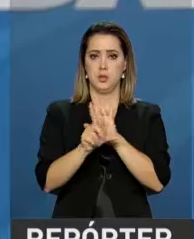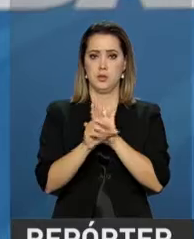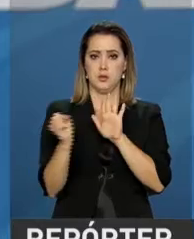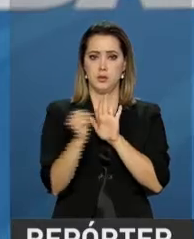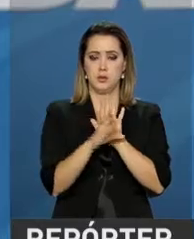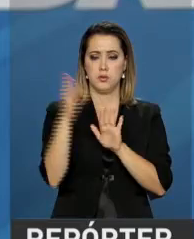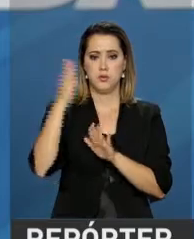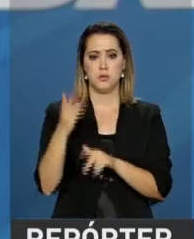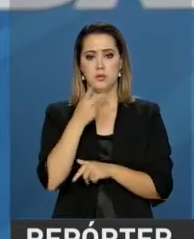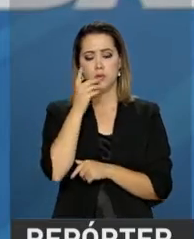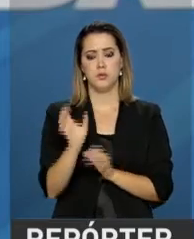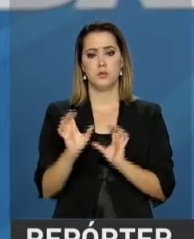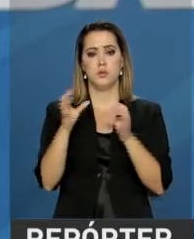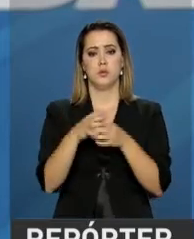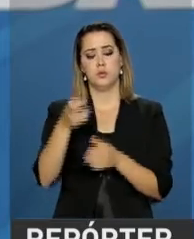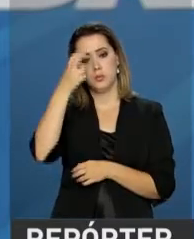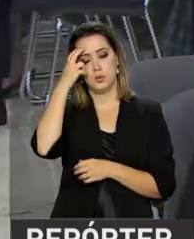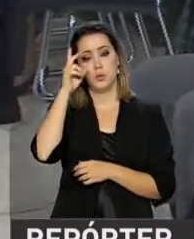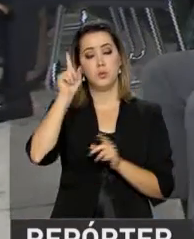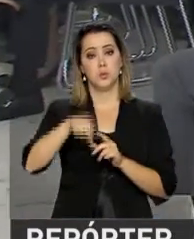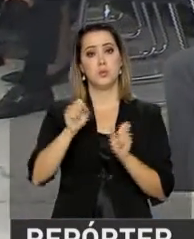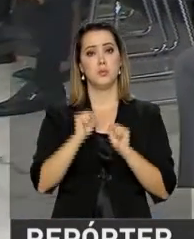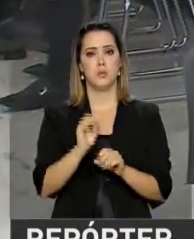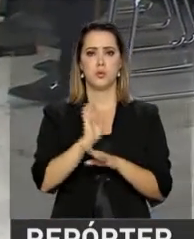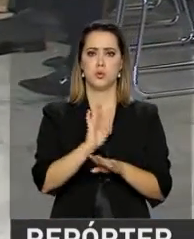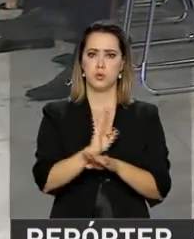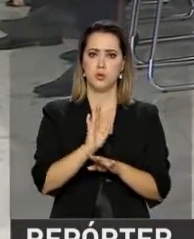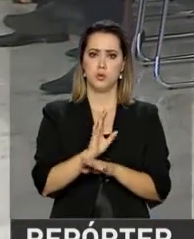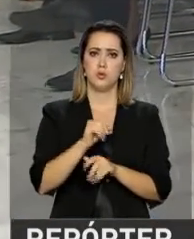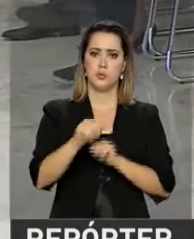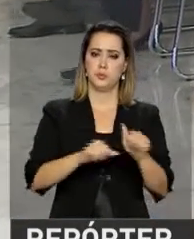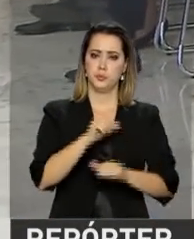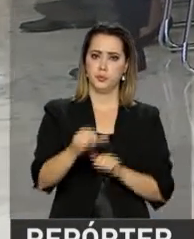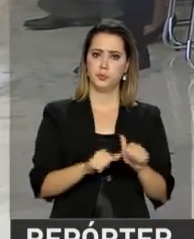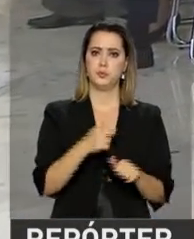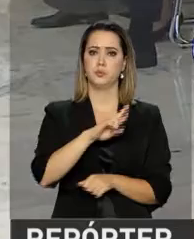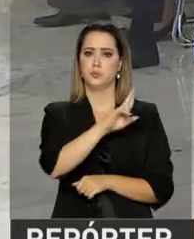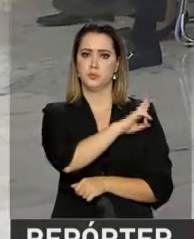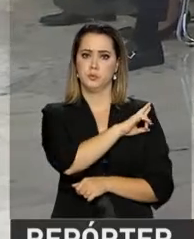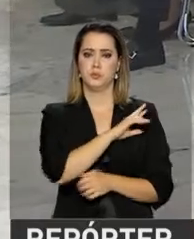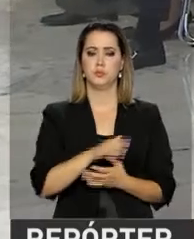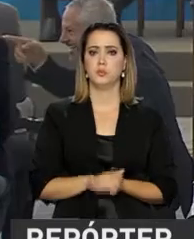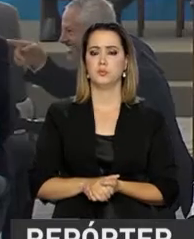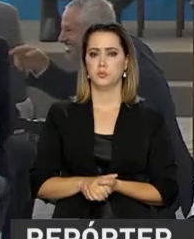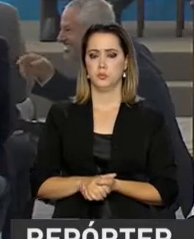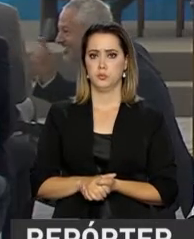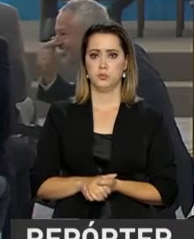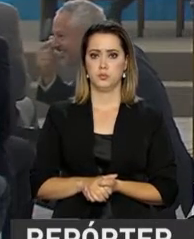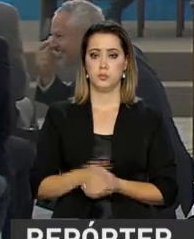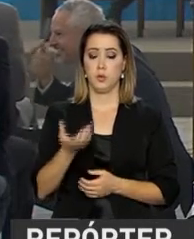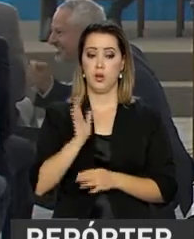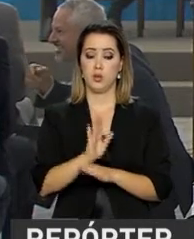e disse que o setor cultural pode contribuir com essa mudança a responsável no país quero